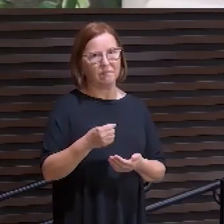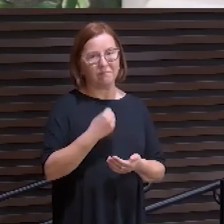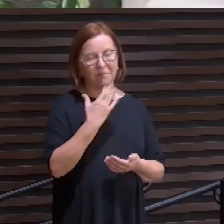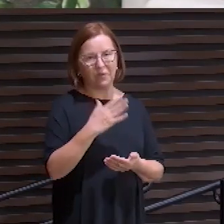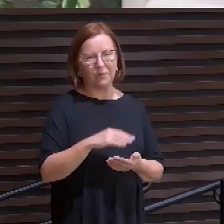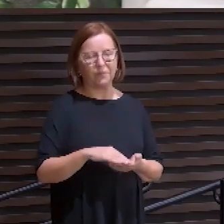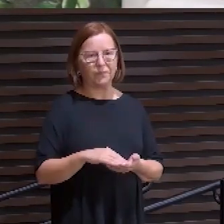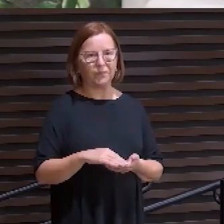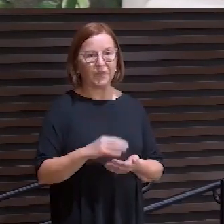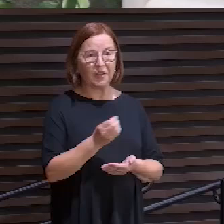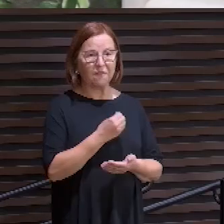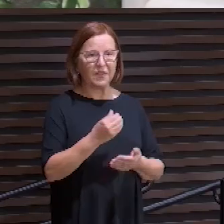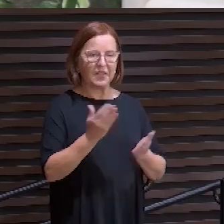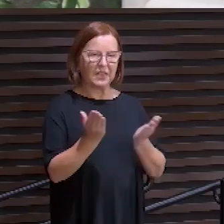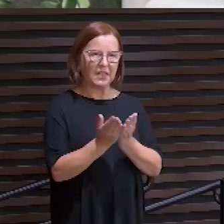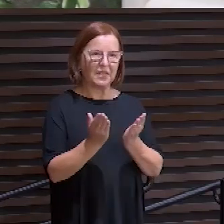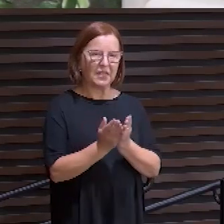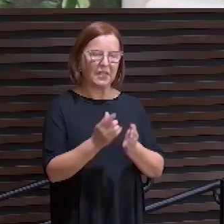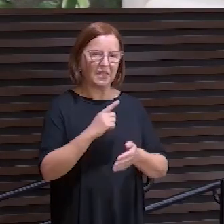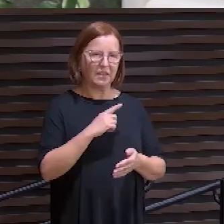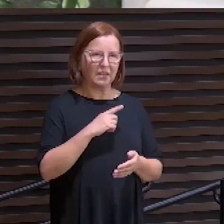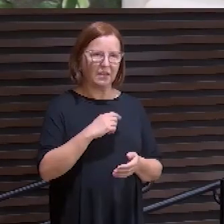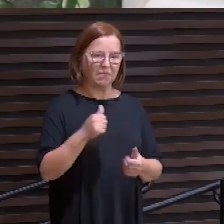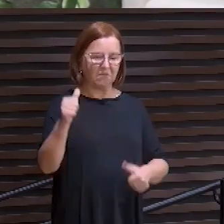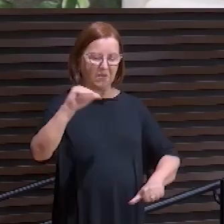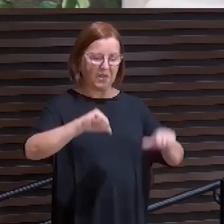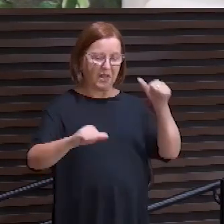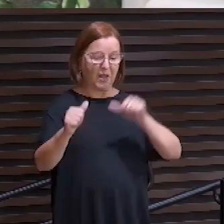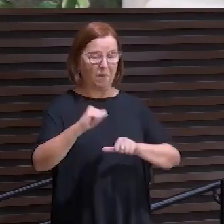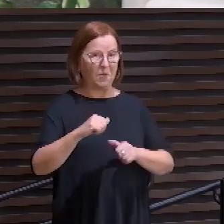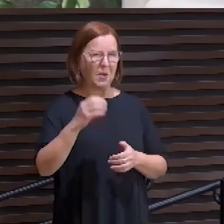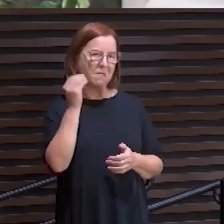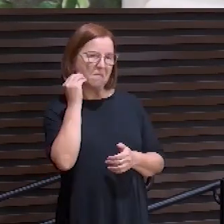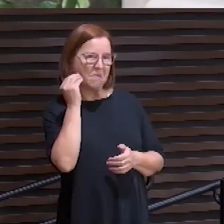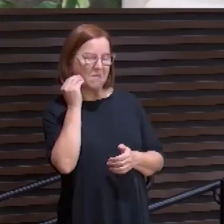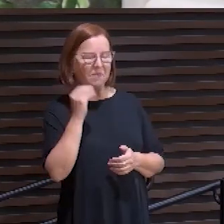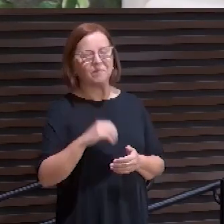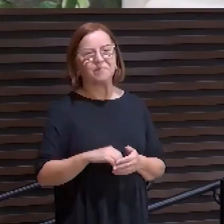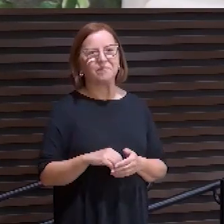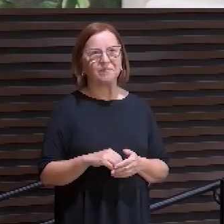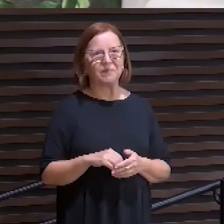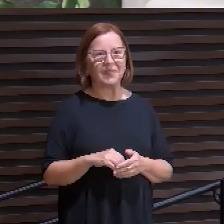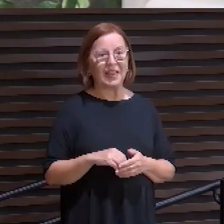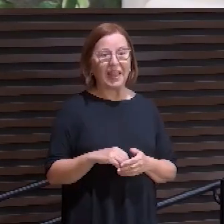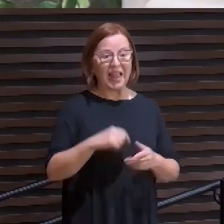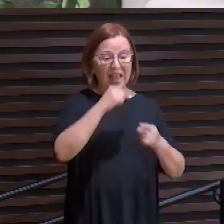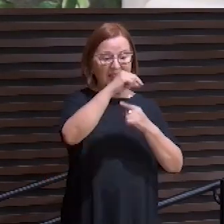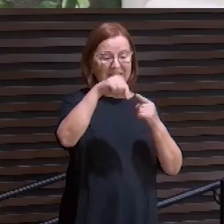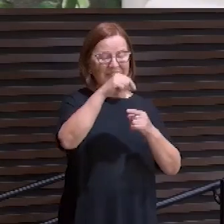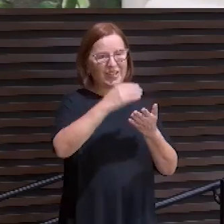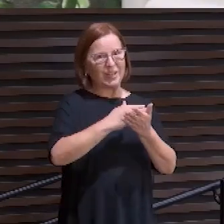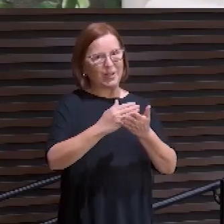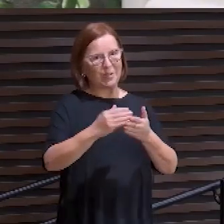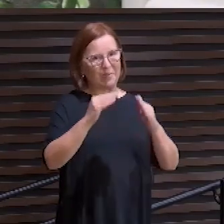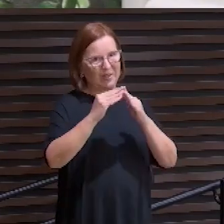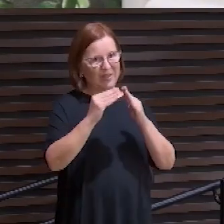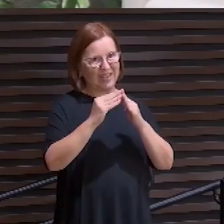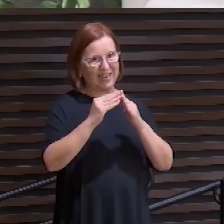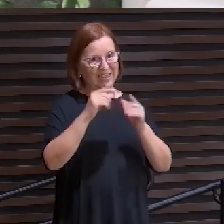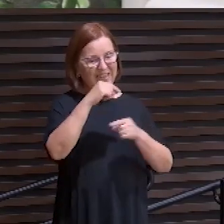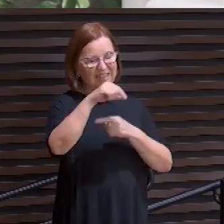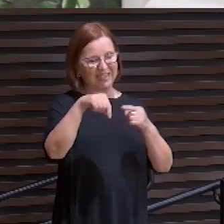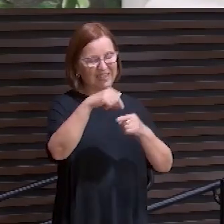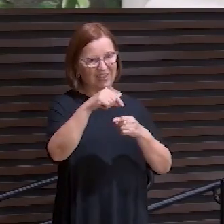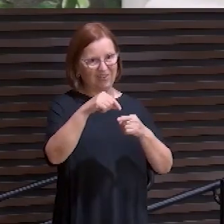um laboratório experimental. Alguém já disse o seguinte: a santidade começa no lar e a santificação